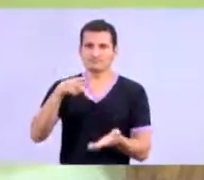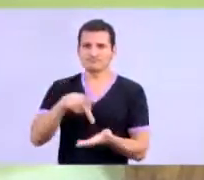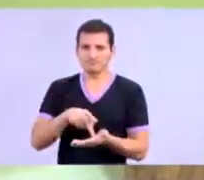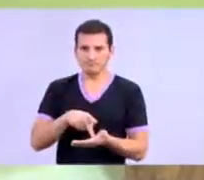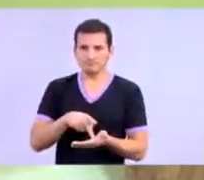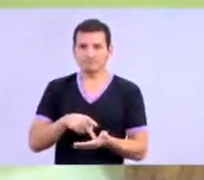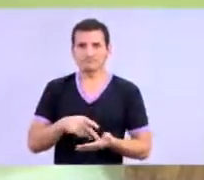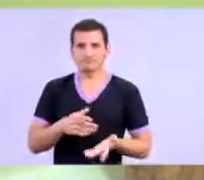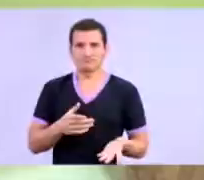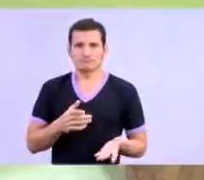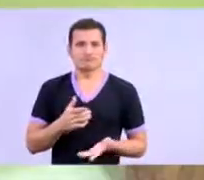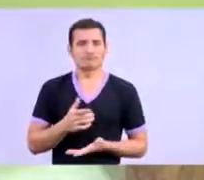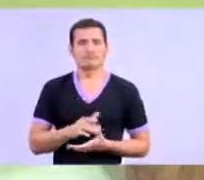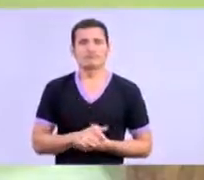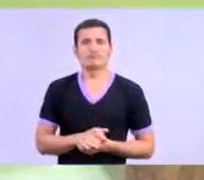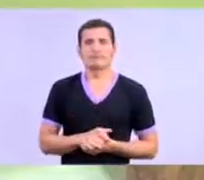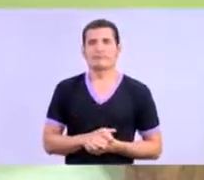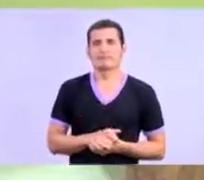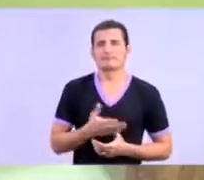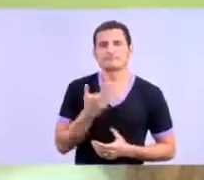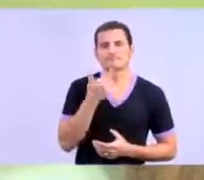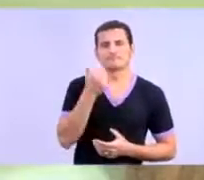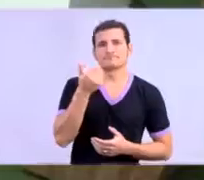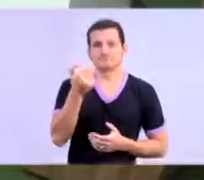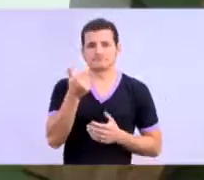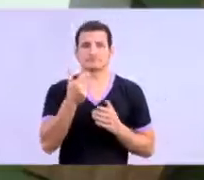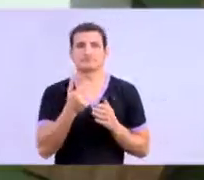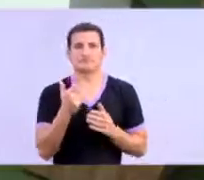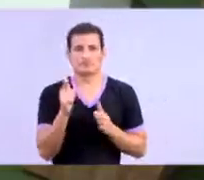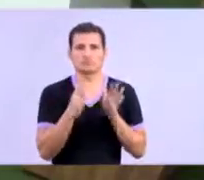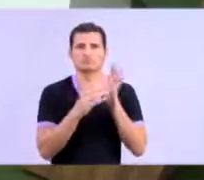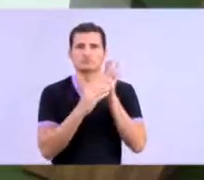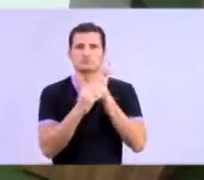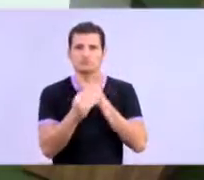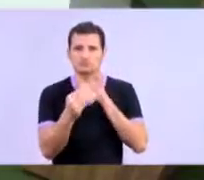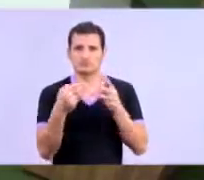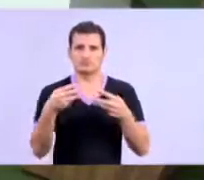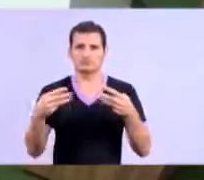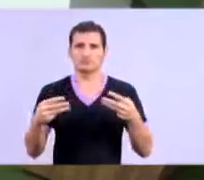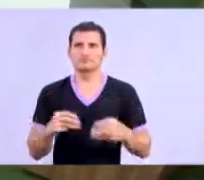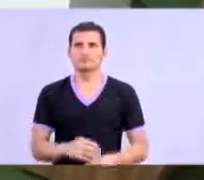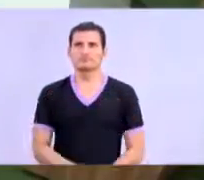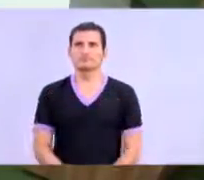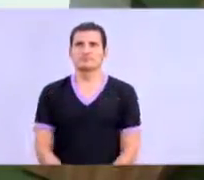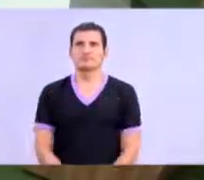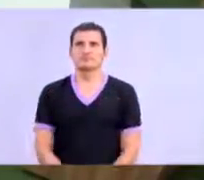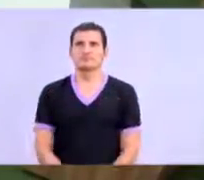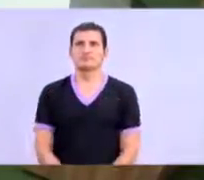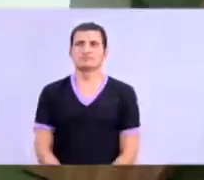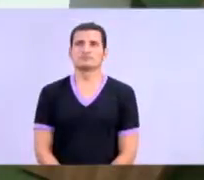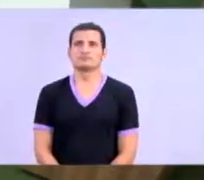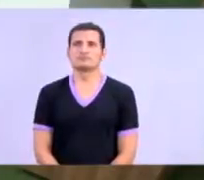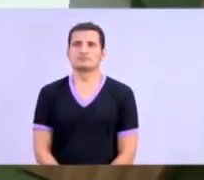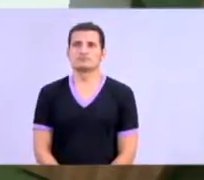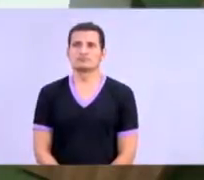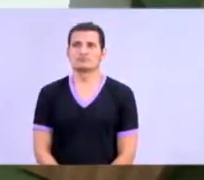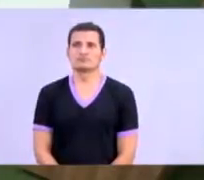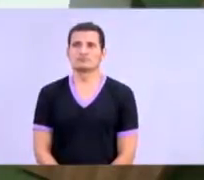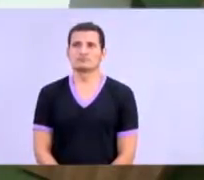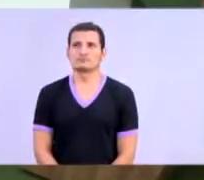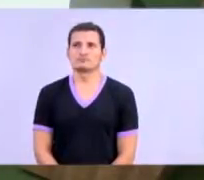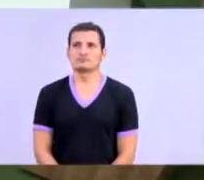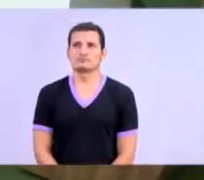outro benefício dos modelos de rede. Perfeito. Bom, vamos para a questão 3 agora, que é uma questão